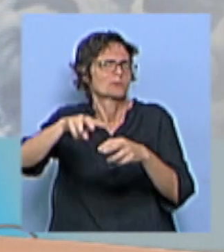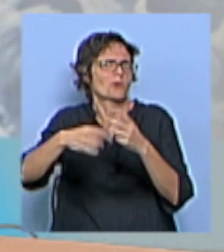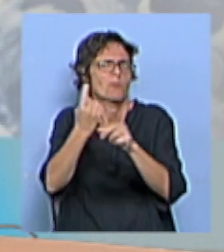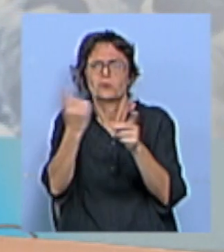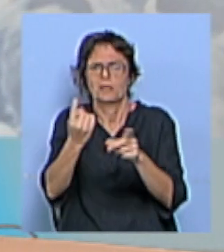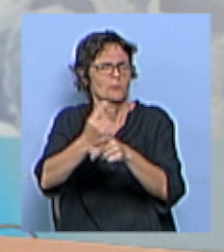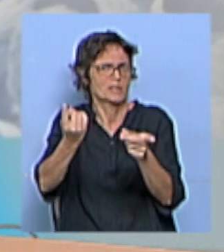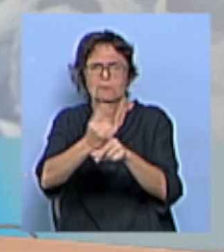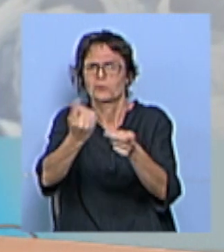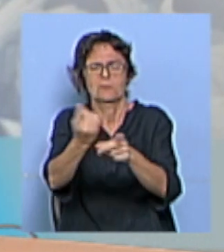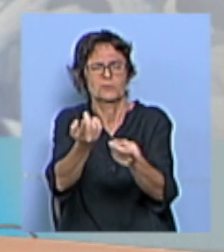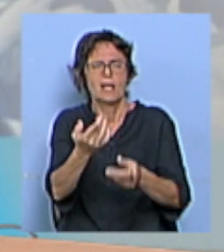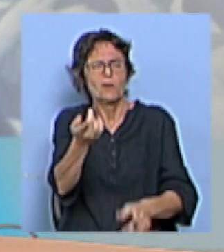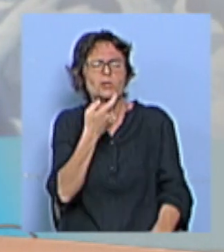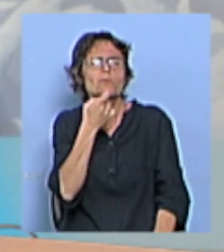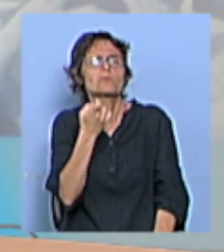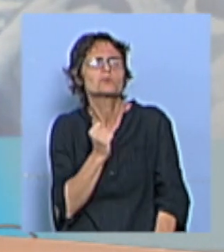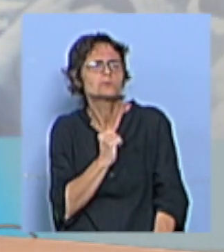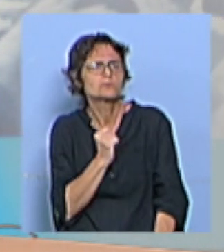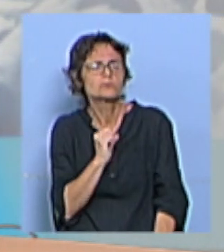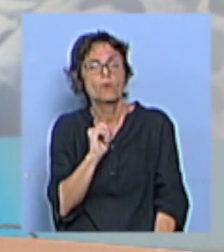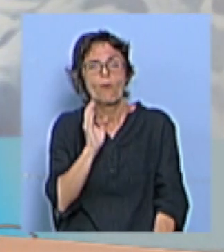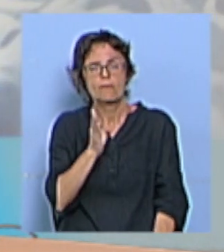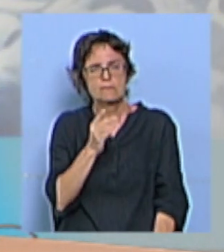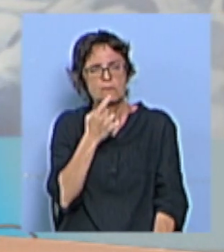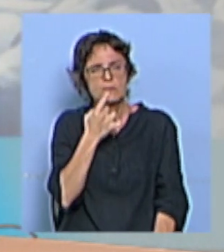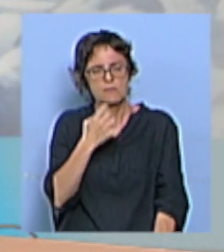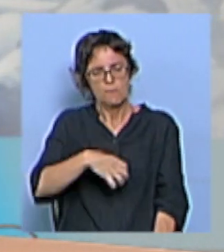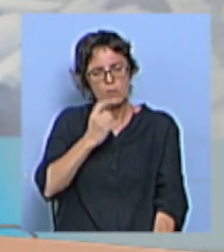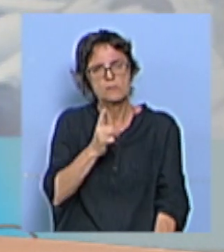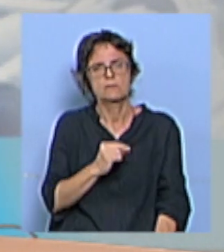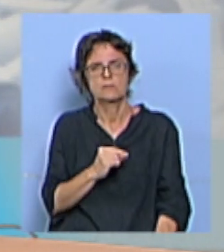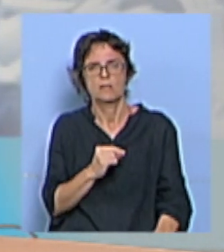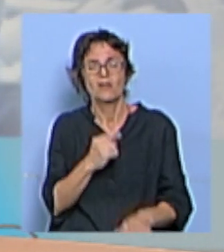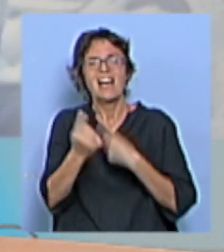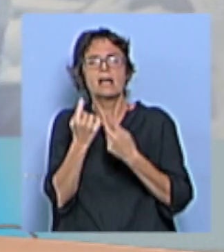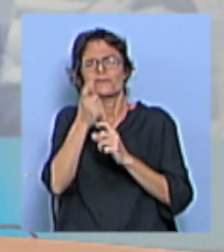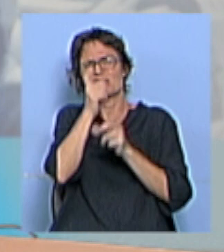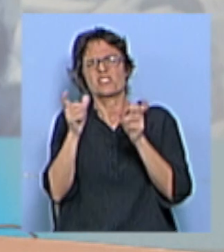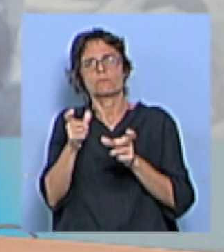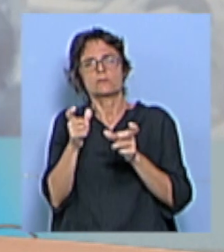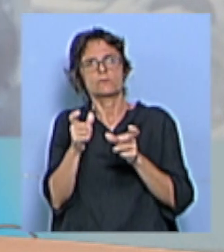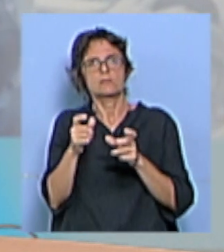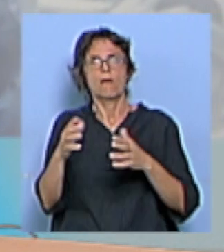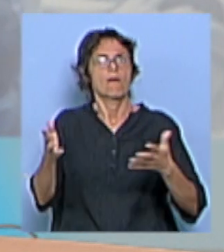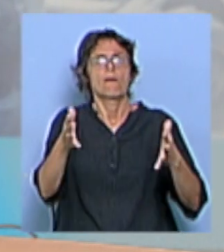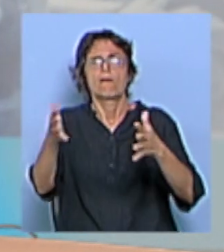perceber o sentido e isso facilita muito a vida às pessoas. Tantas vezes as pessoas ficam um bocadinho dispersas, não